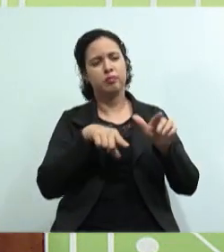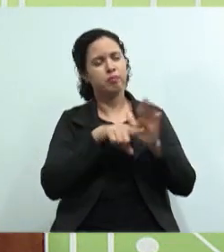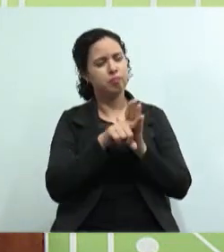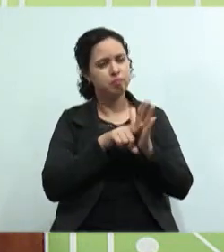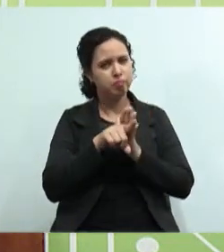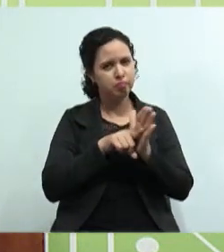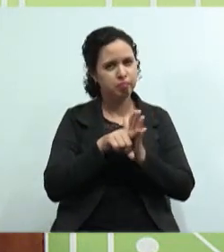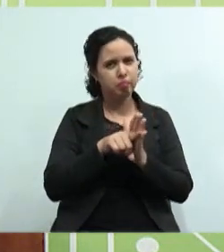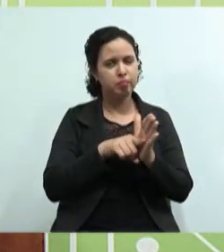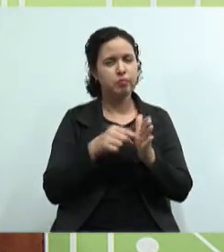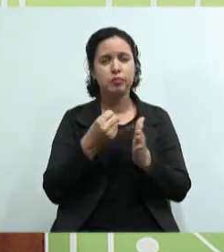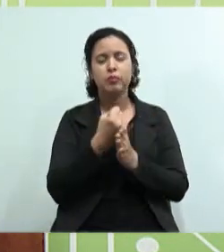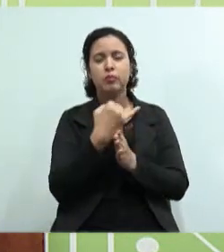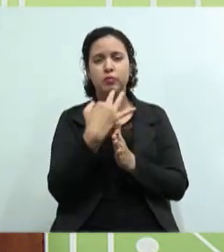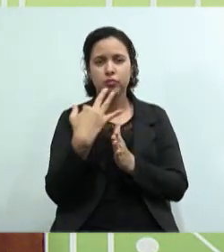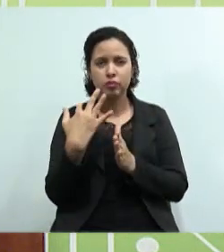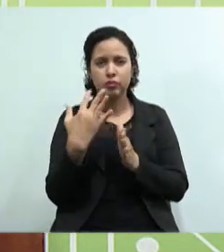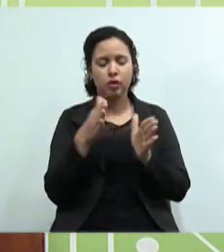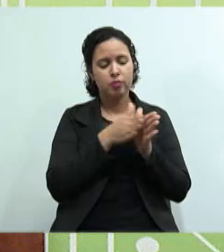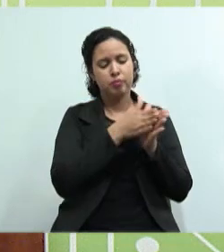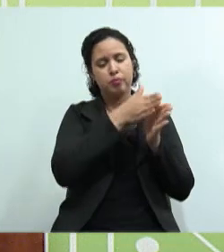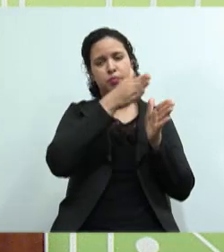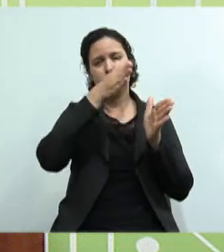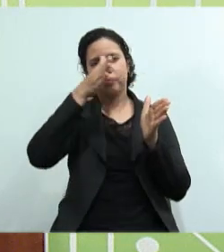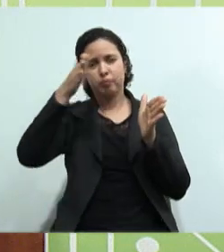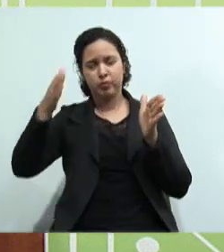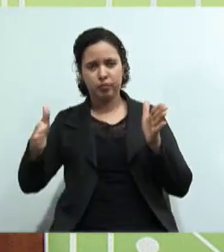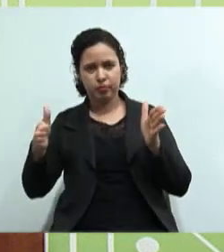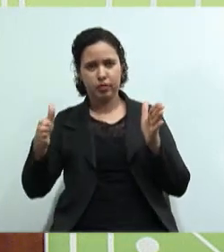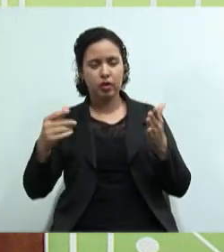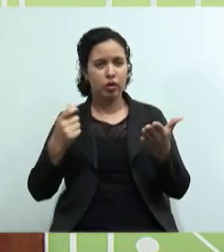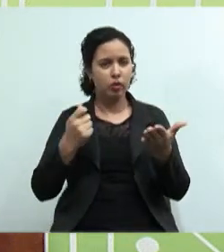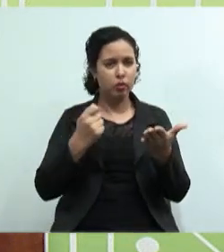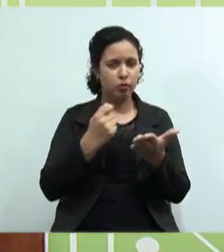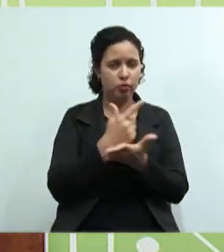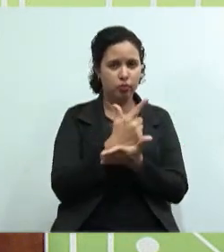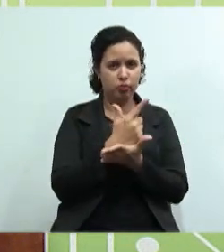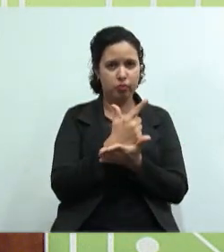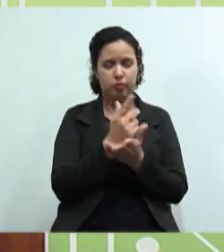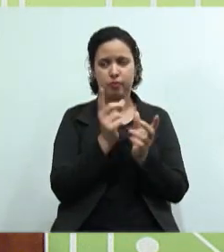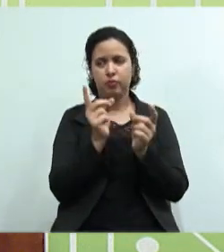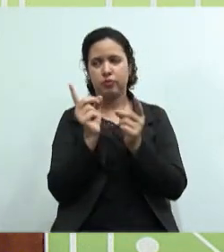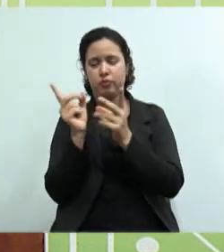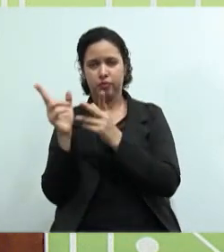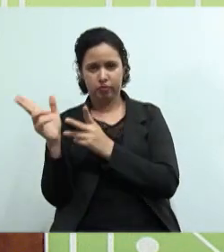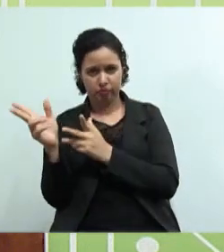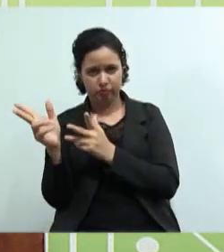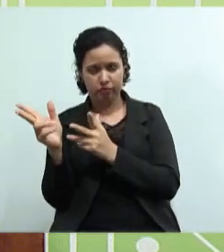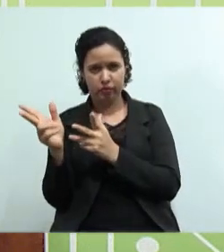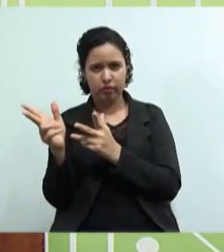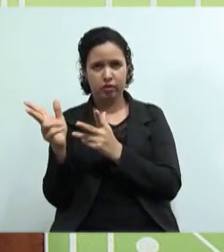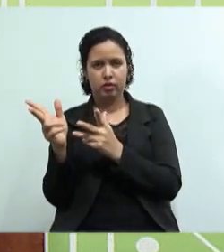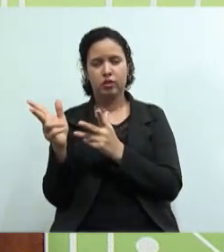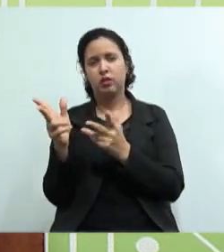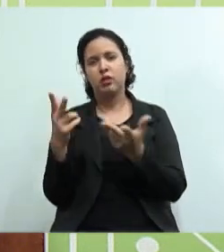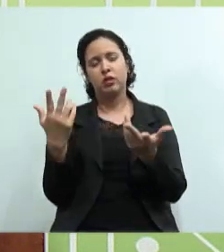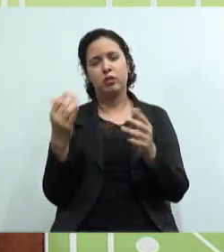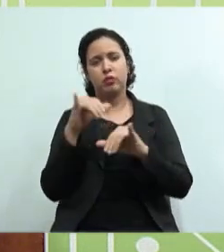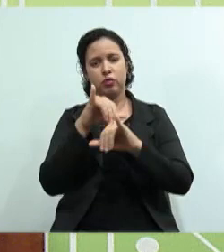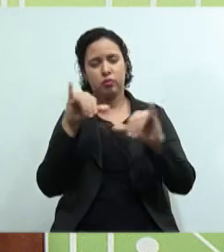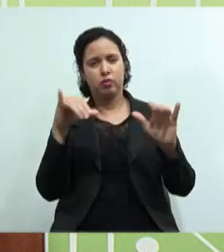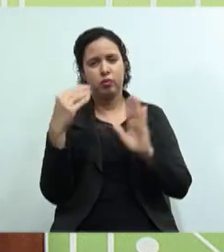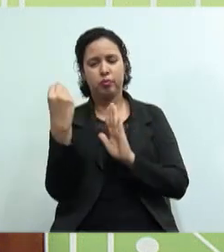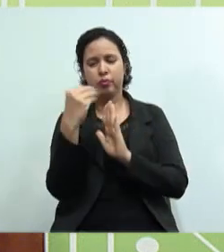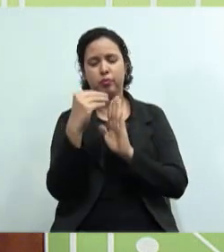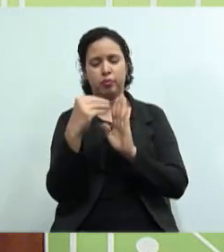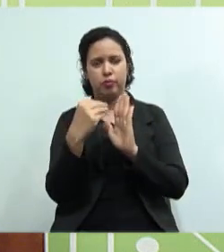é isso? Então, olha só, ele compra e ele vende, ele não faz esse lançamento dessas informações para saber no